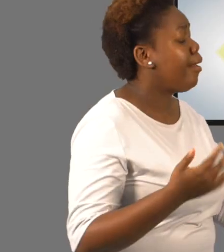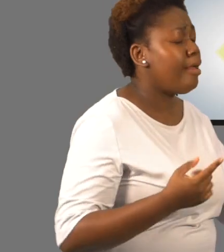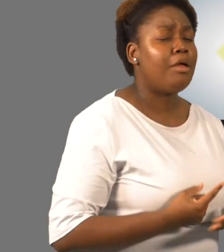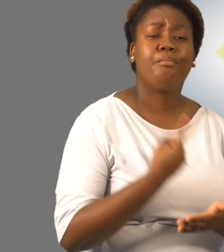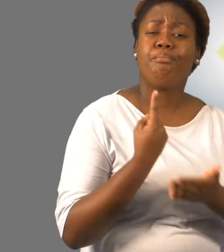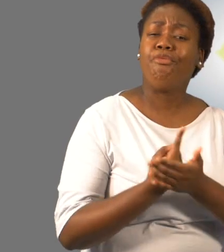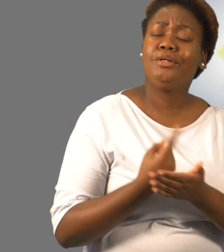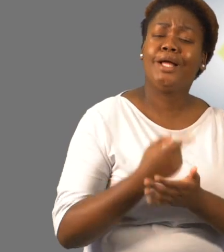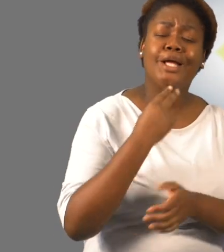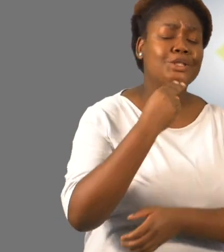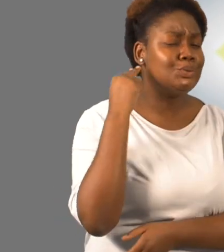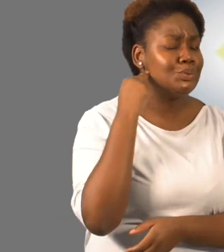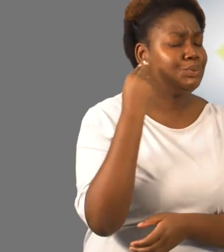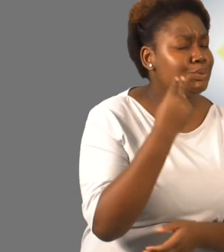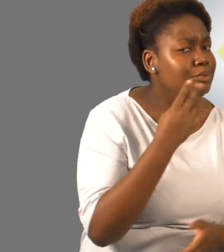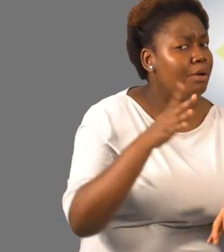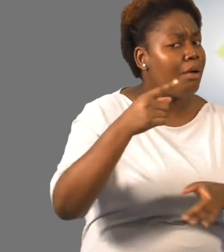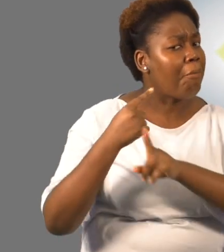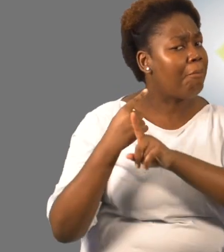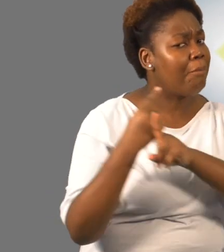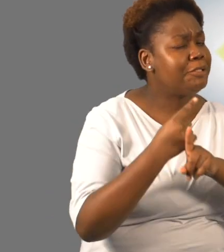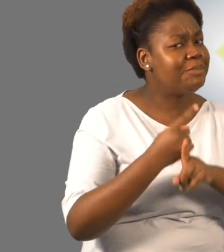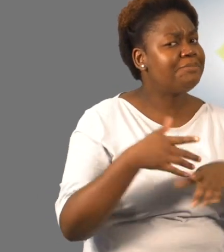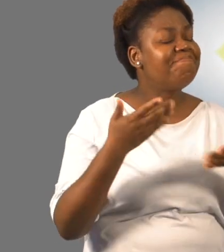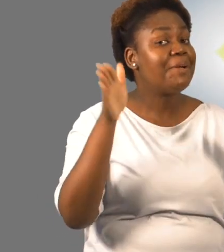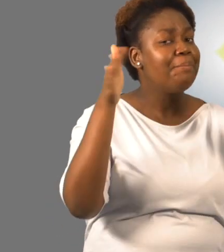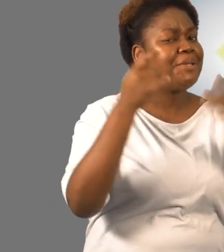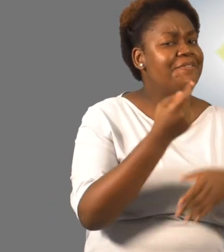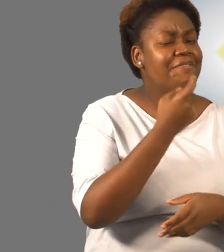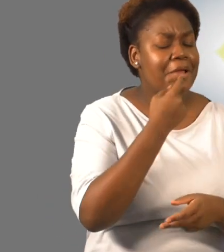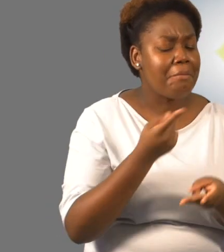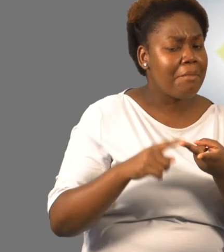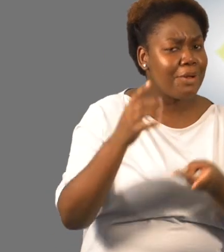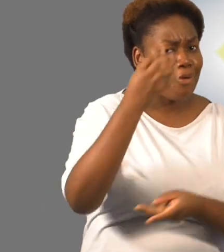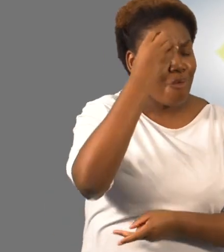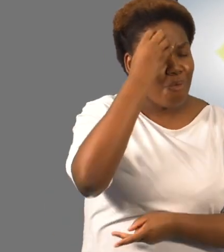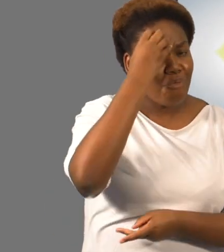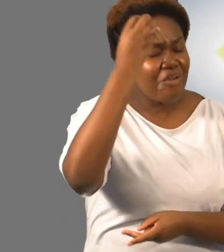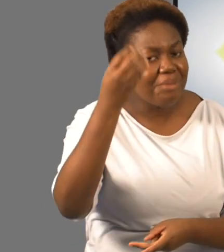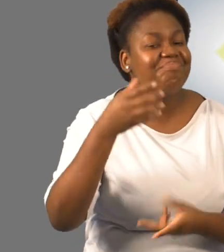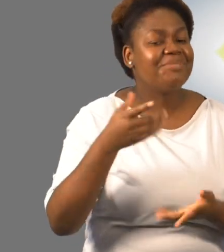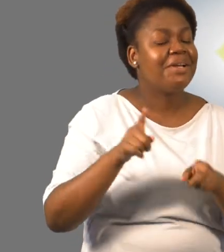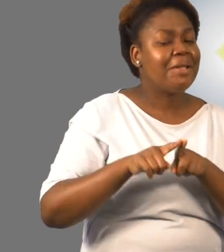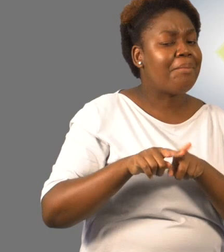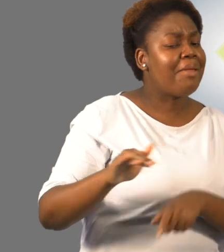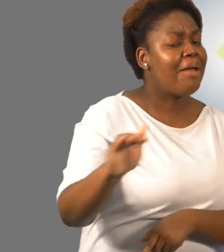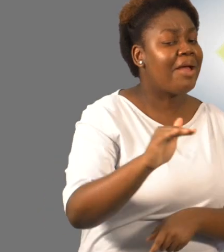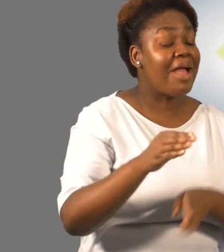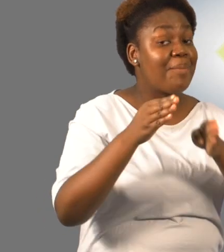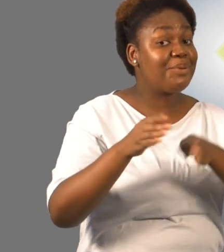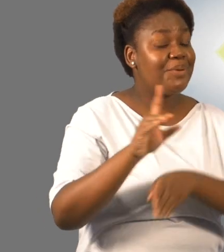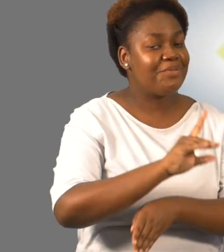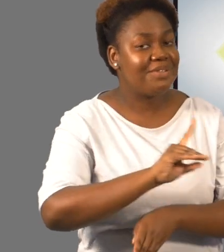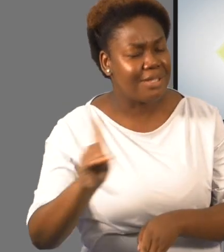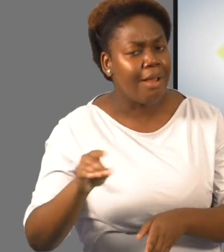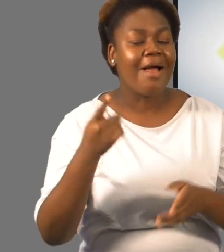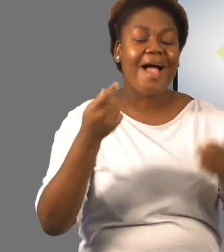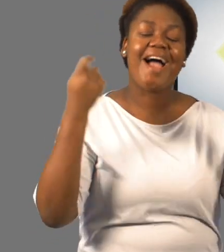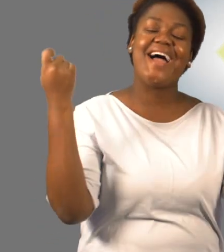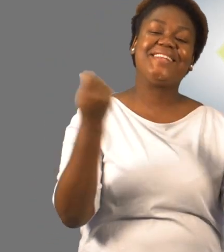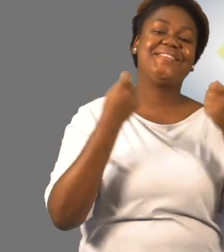O evento contou com a participação da embaixadora da Finlândia, diplomatas, governantes e comunidade de